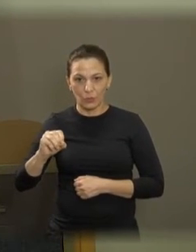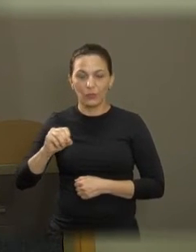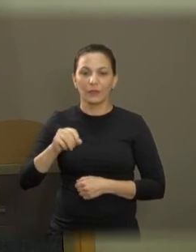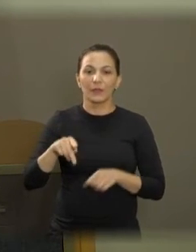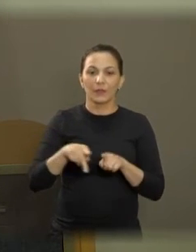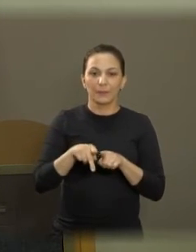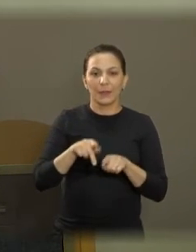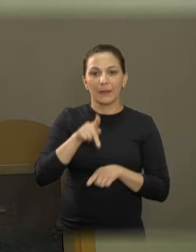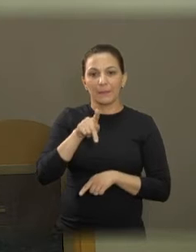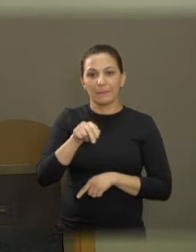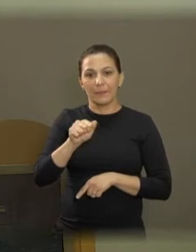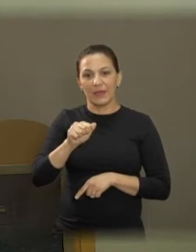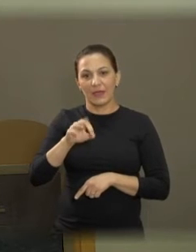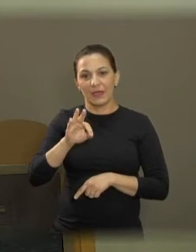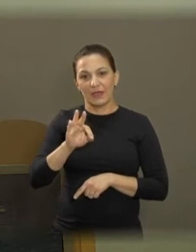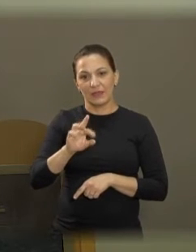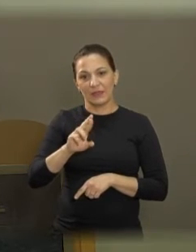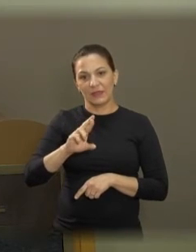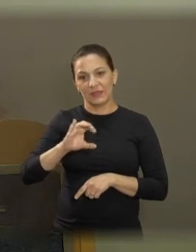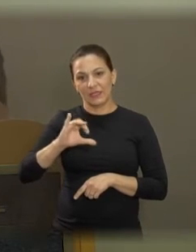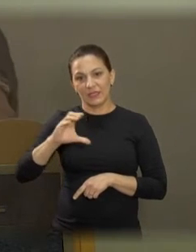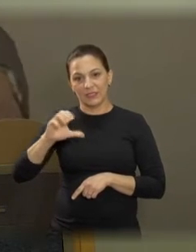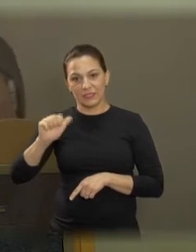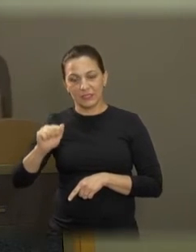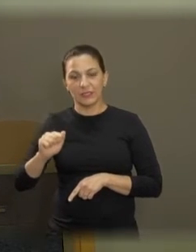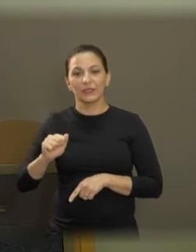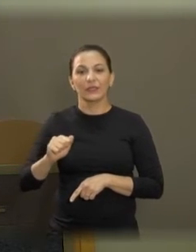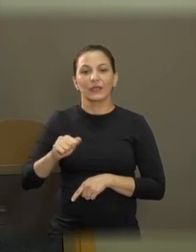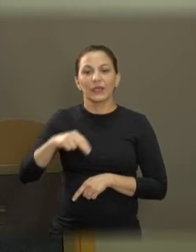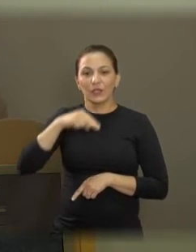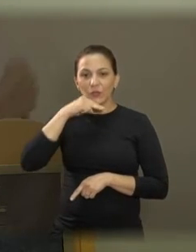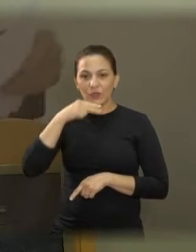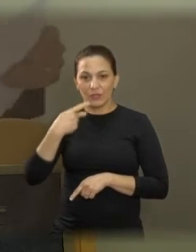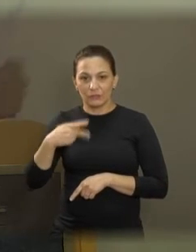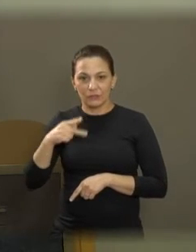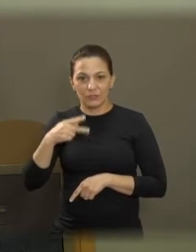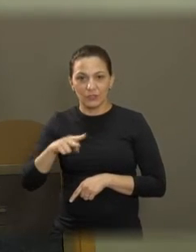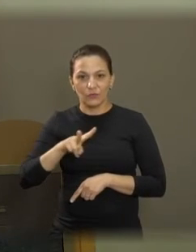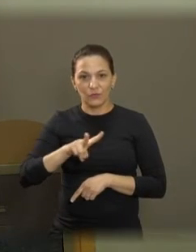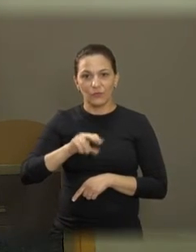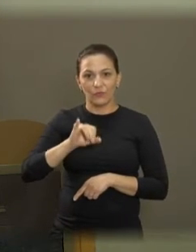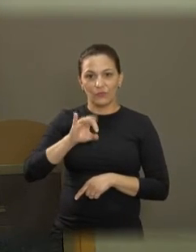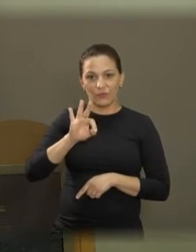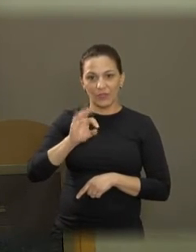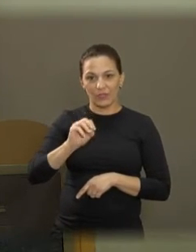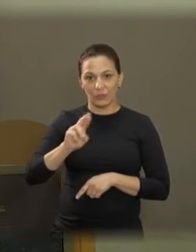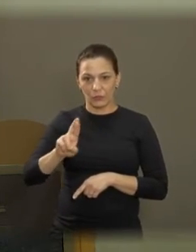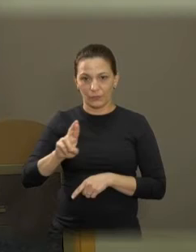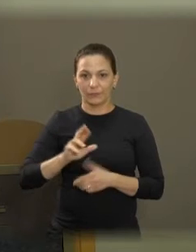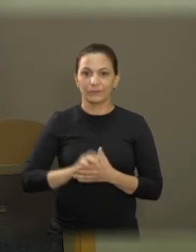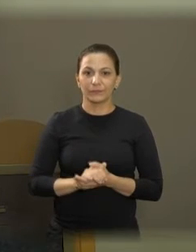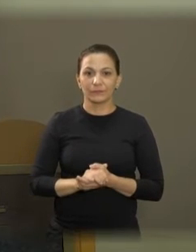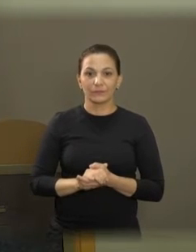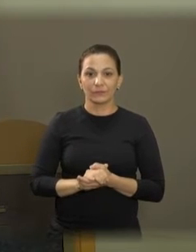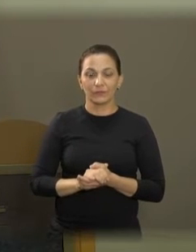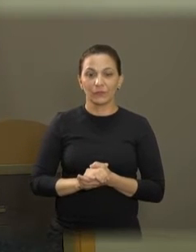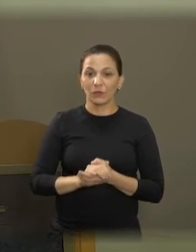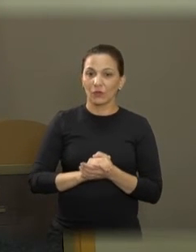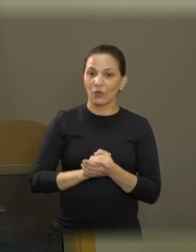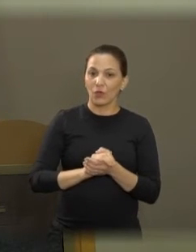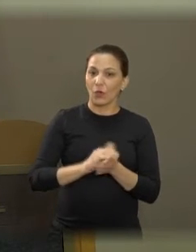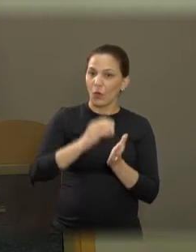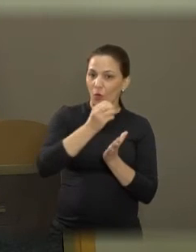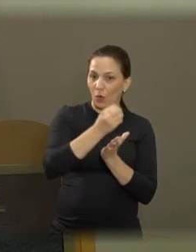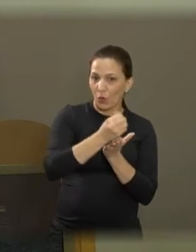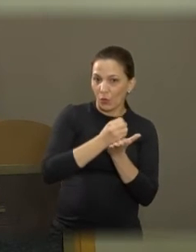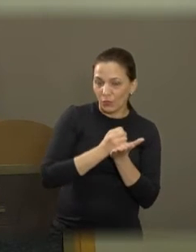netinho Vitor. Muito obrigado pela presença, viu? O nosso homenageado também recebeu alguns ofícios